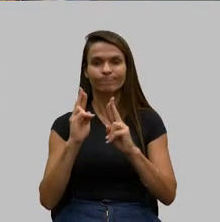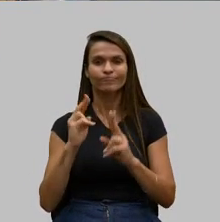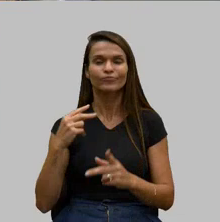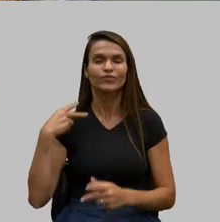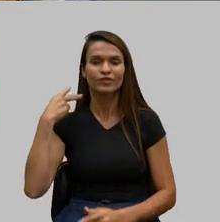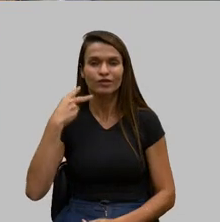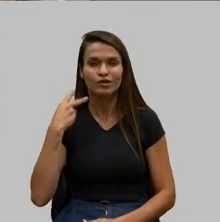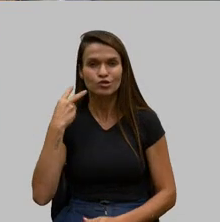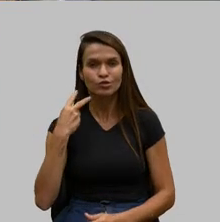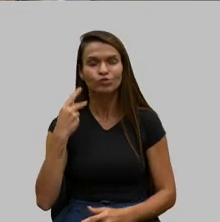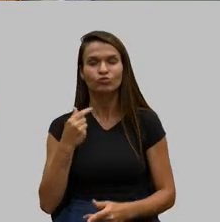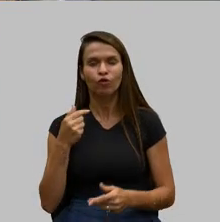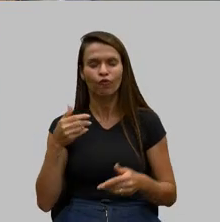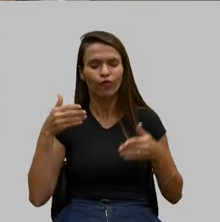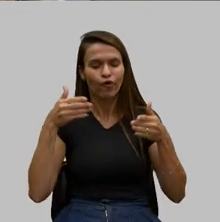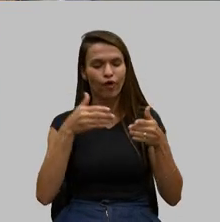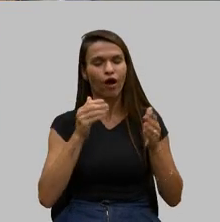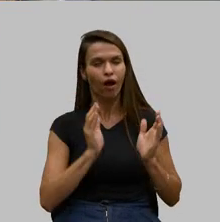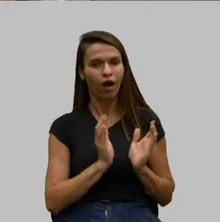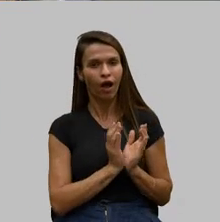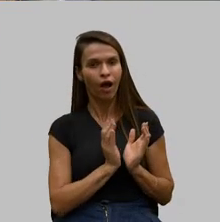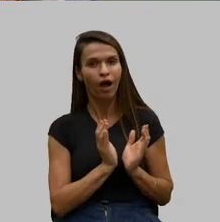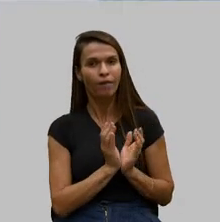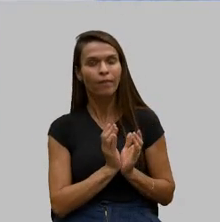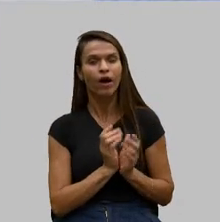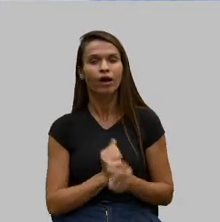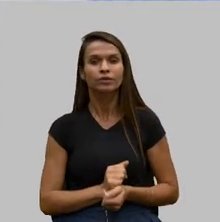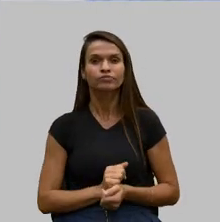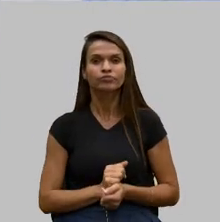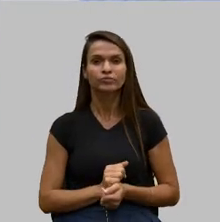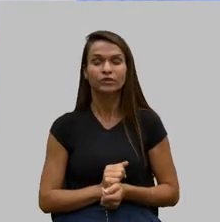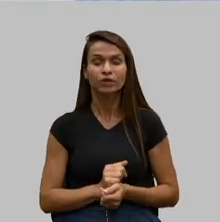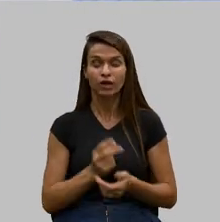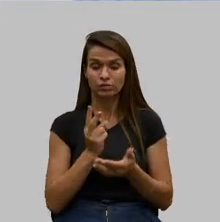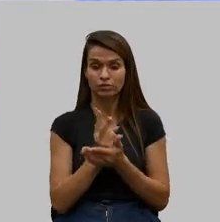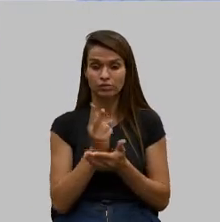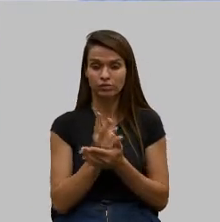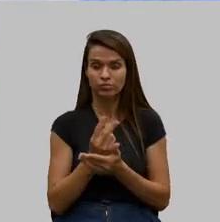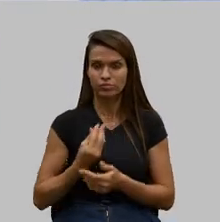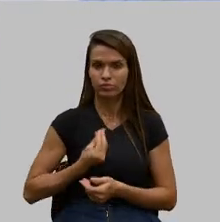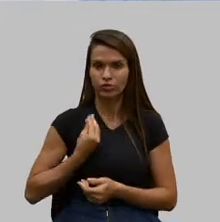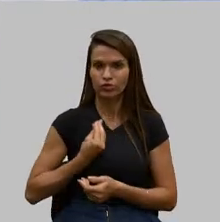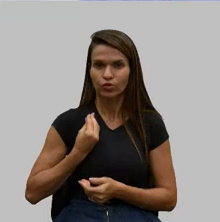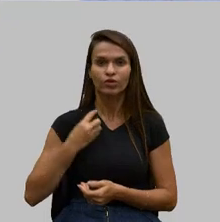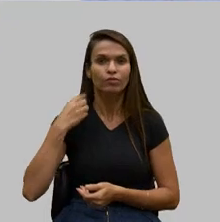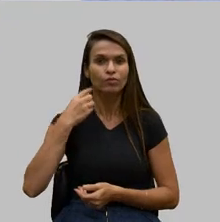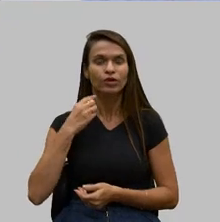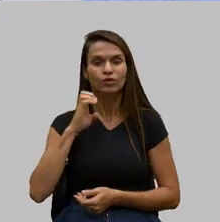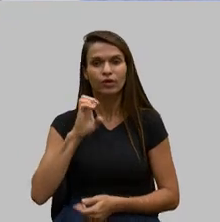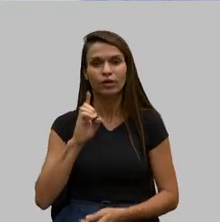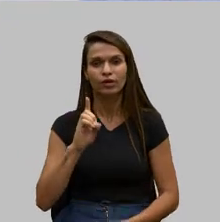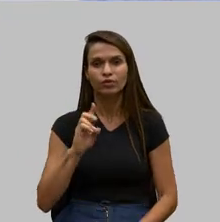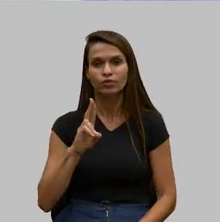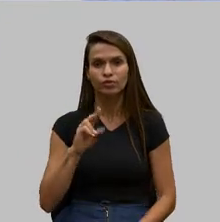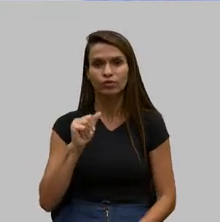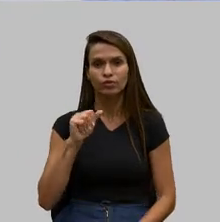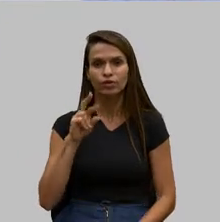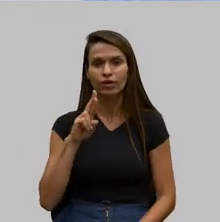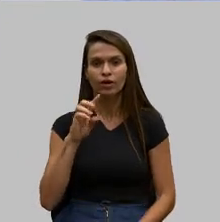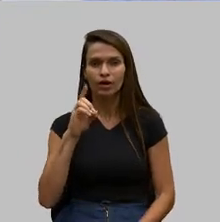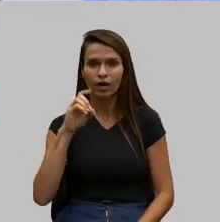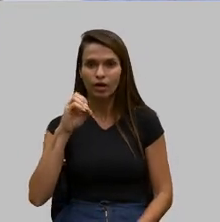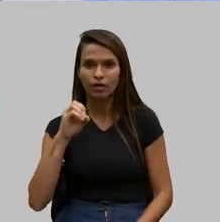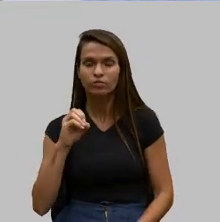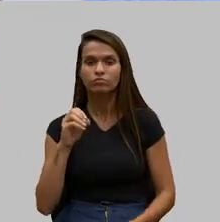ressaltar aqui a parceria do vereador que sempre teve com o deputado Eduardo Barbosa e a gente também quer